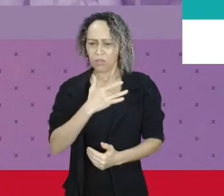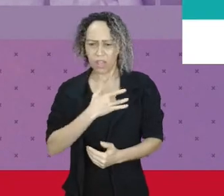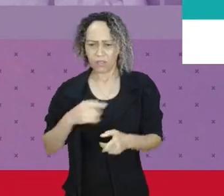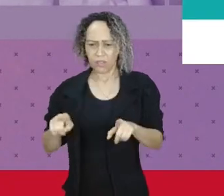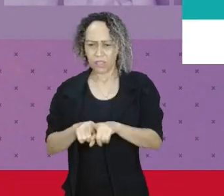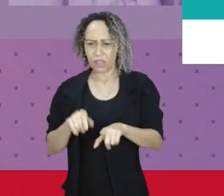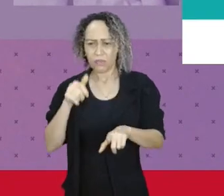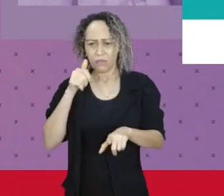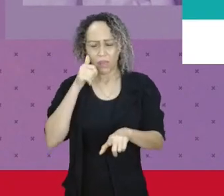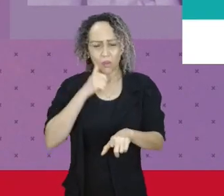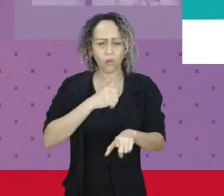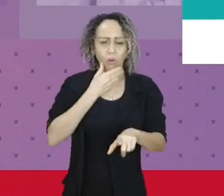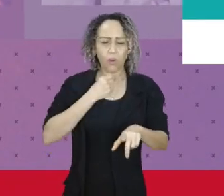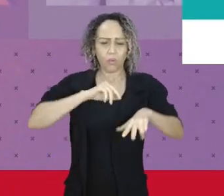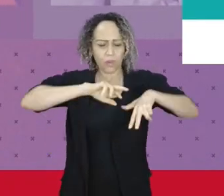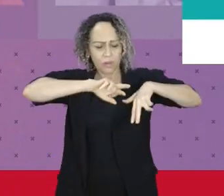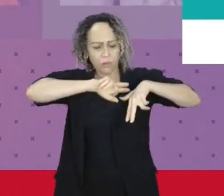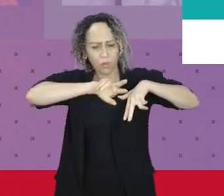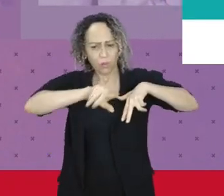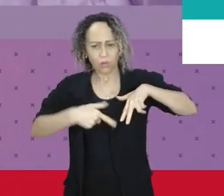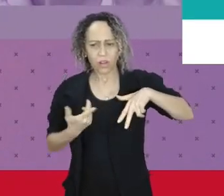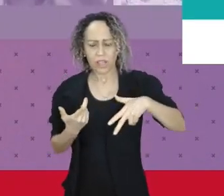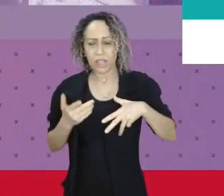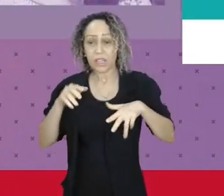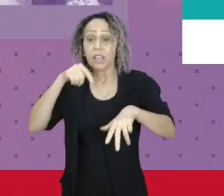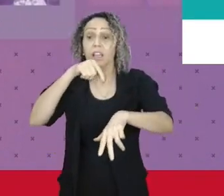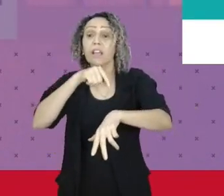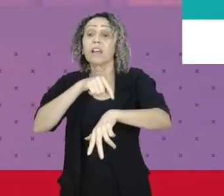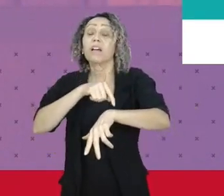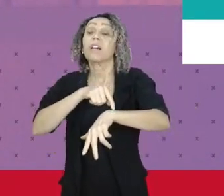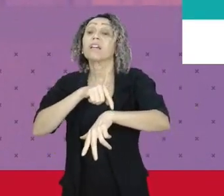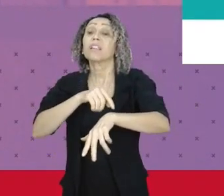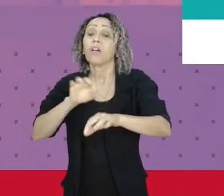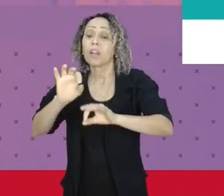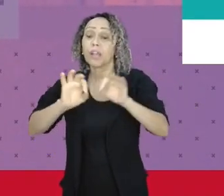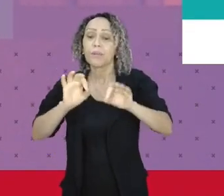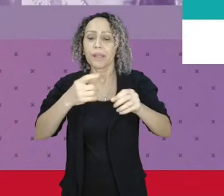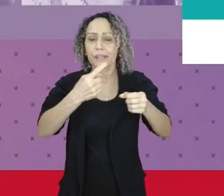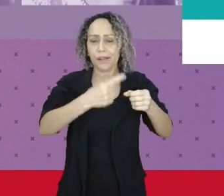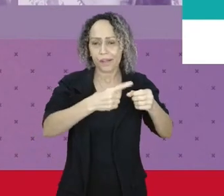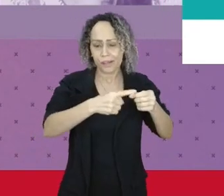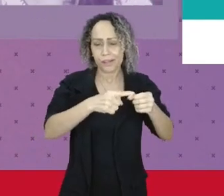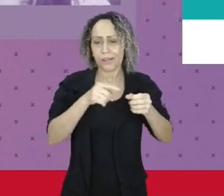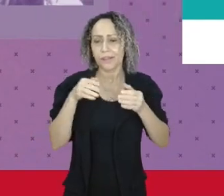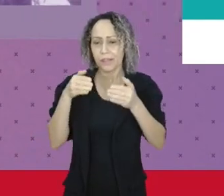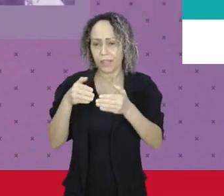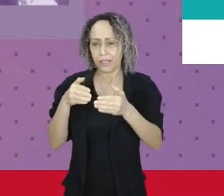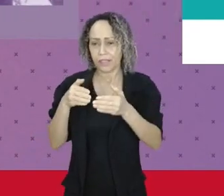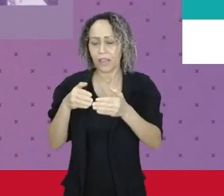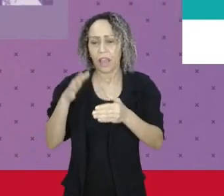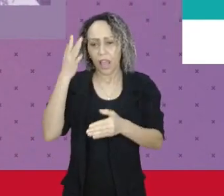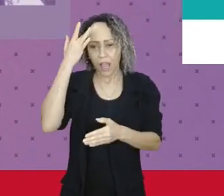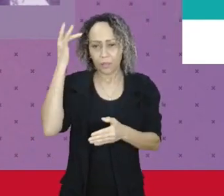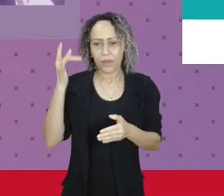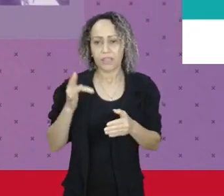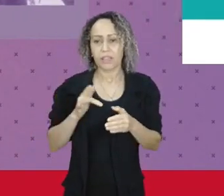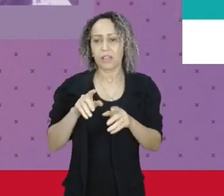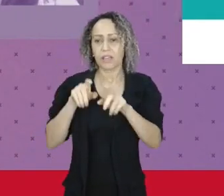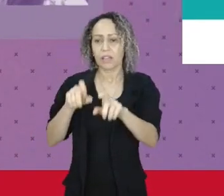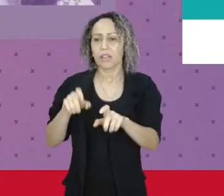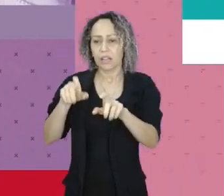no planejamento das cidades. Fique ligada que amanhã o tema será agroecologia e direito à